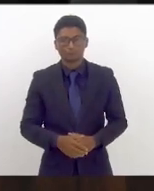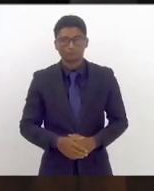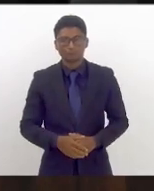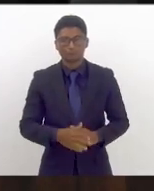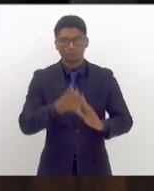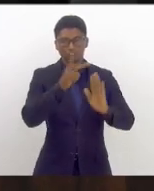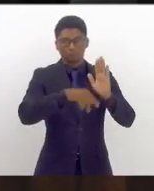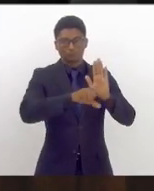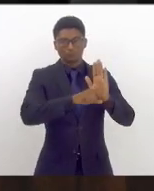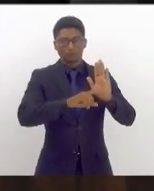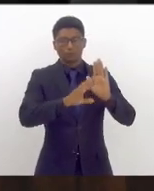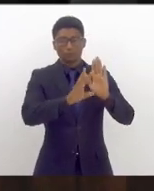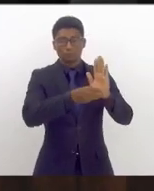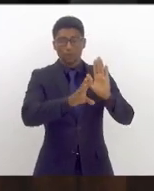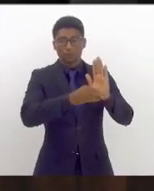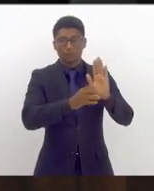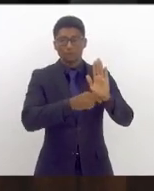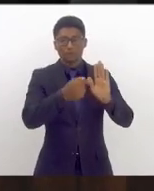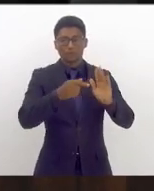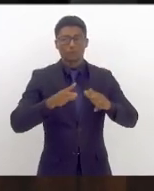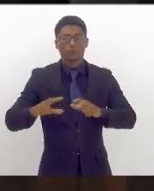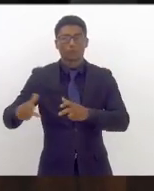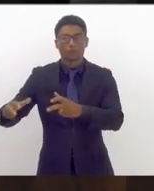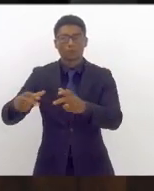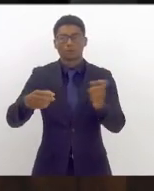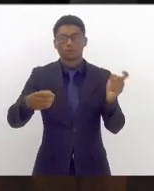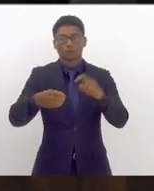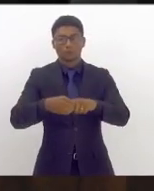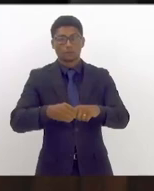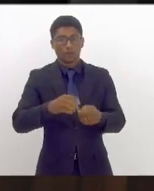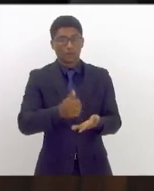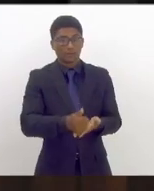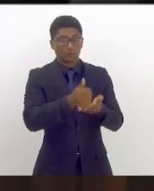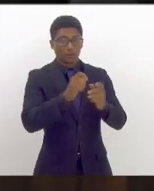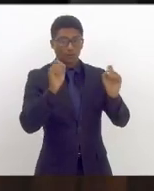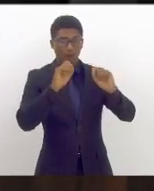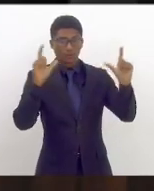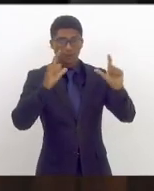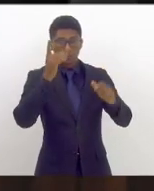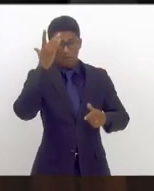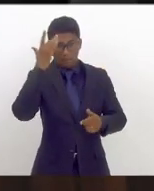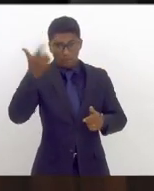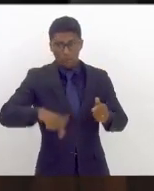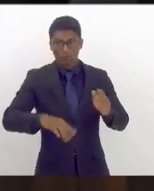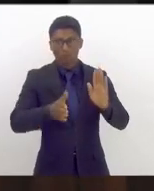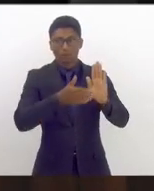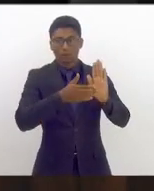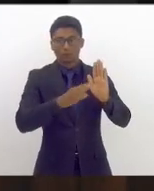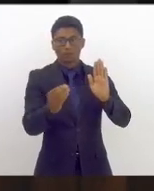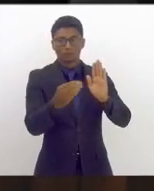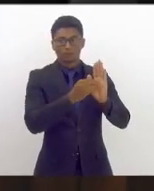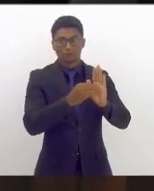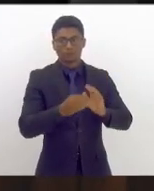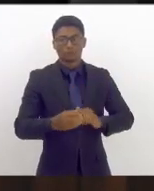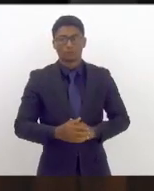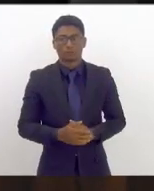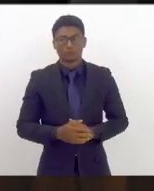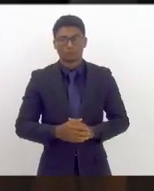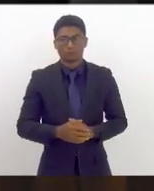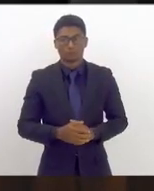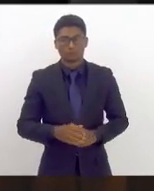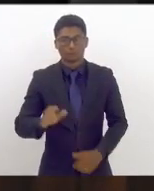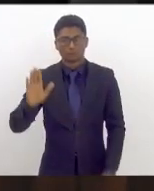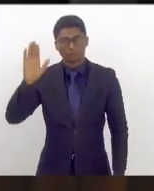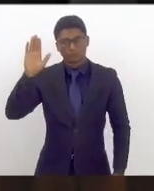projeto recebeu as comissões atenção assessoria trazê-lo de volta amanhã nada mais a tratar